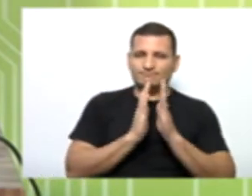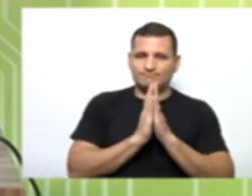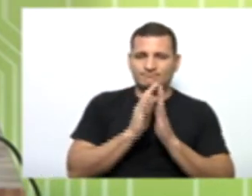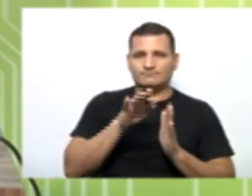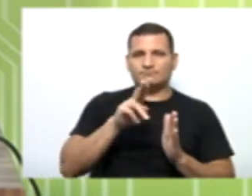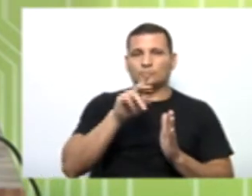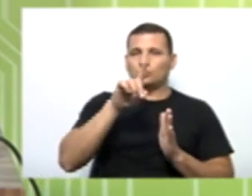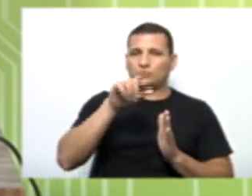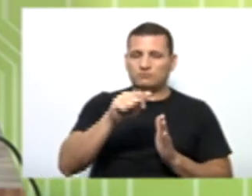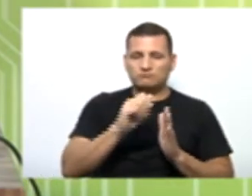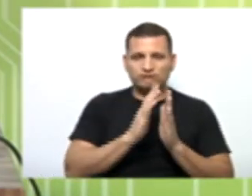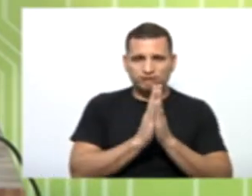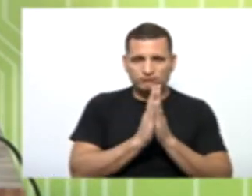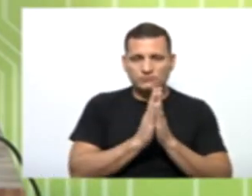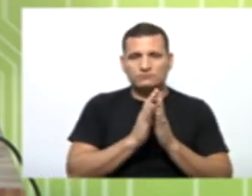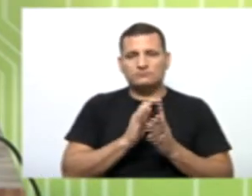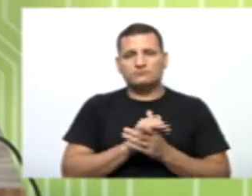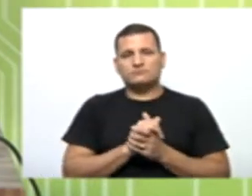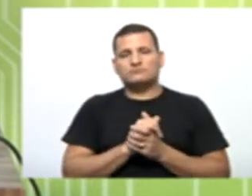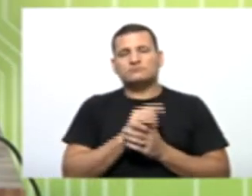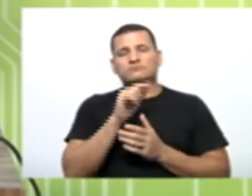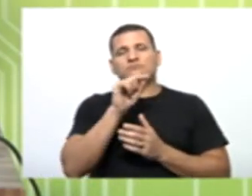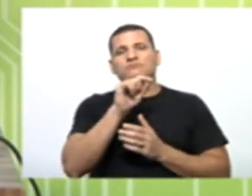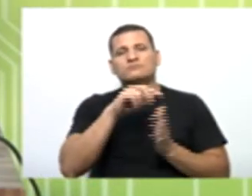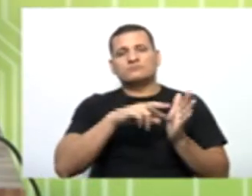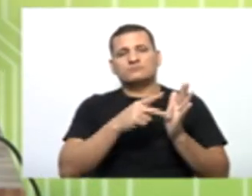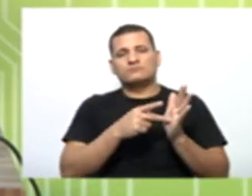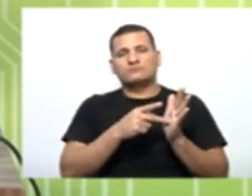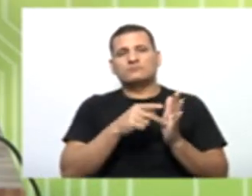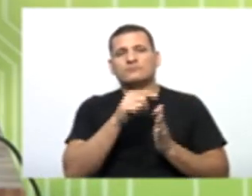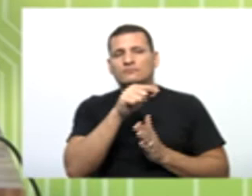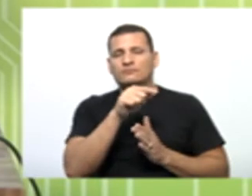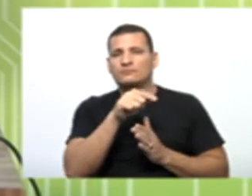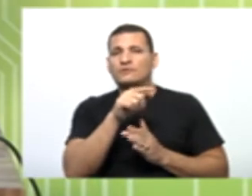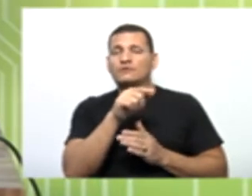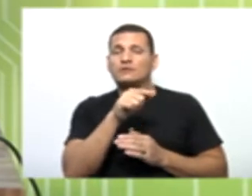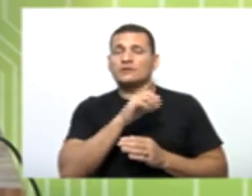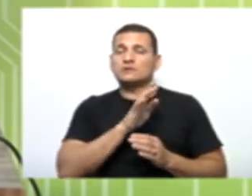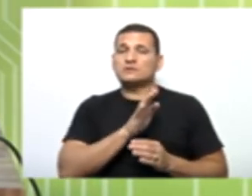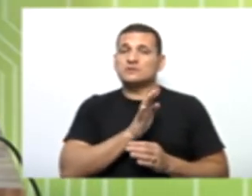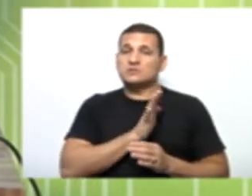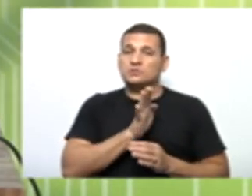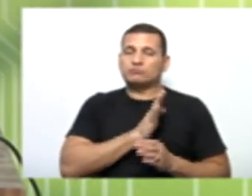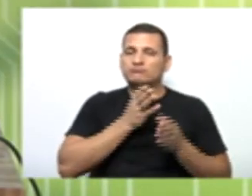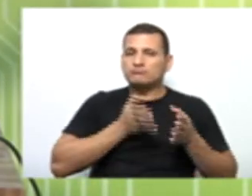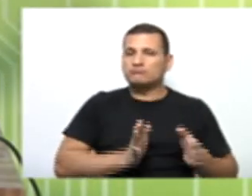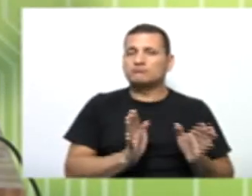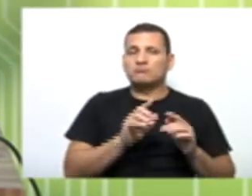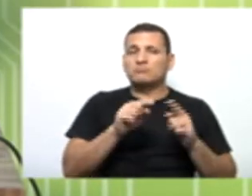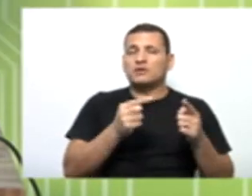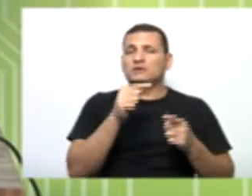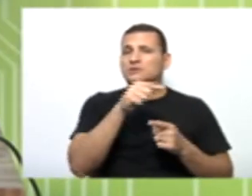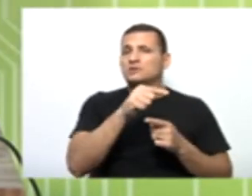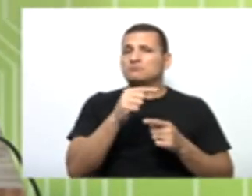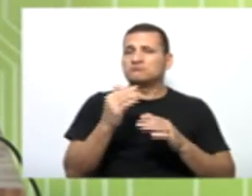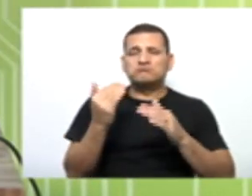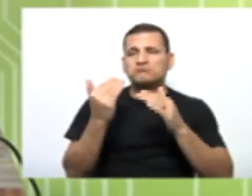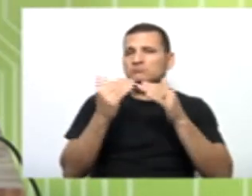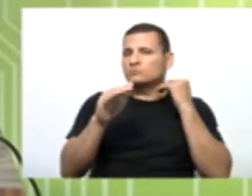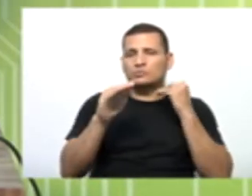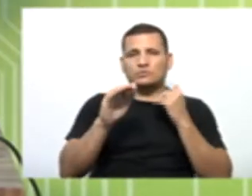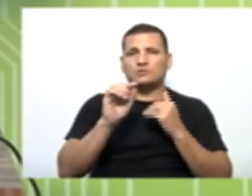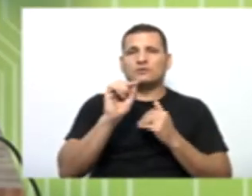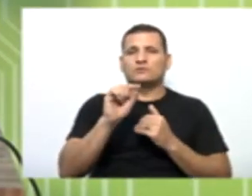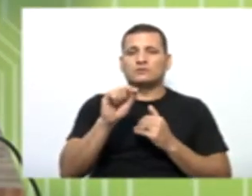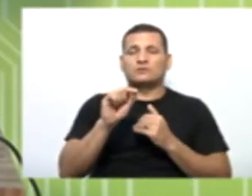que é um termo em sânscrito que significa o iluminado, ele nasceu rico. Só que ele não concordava com